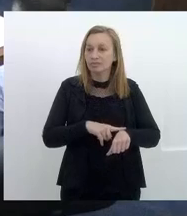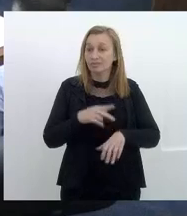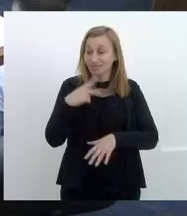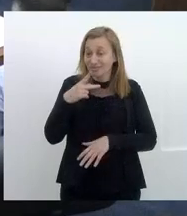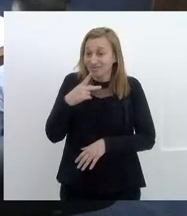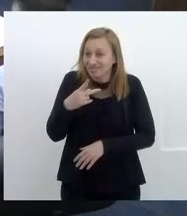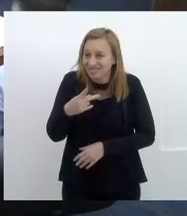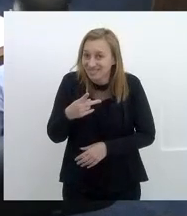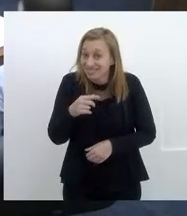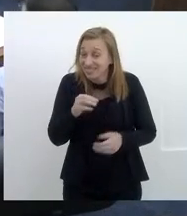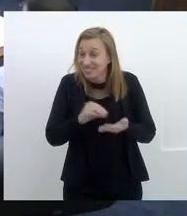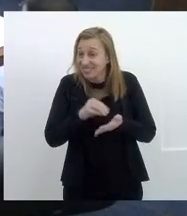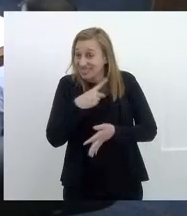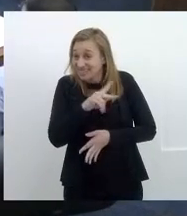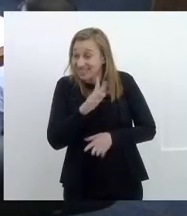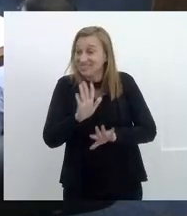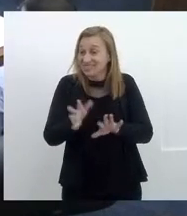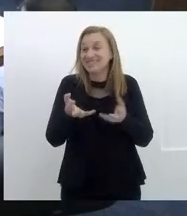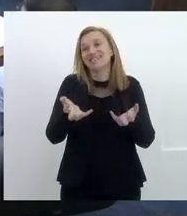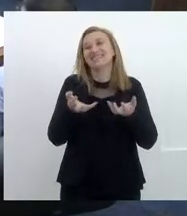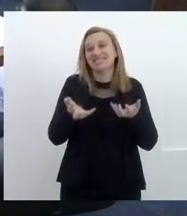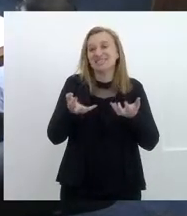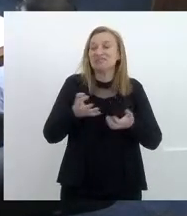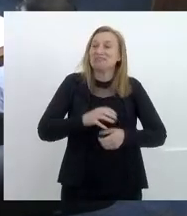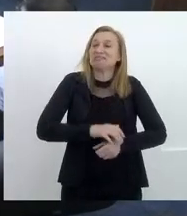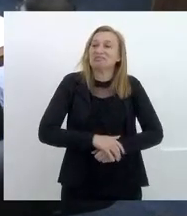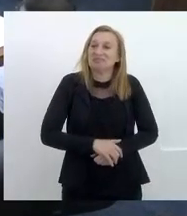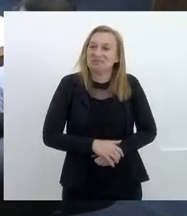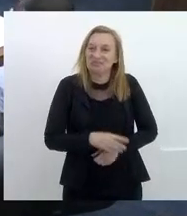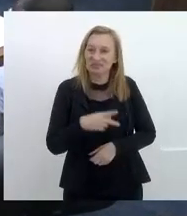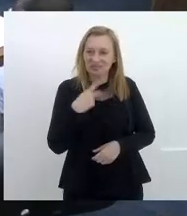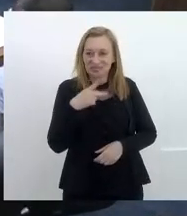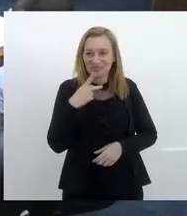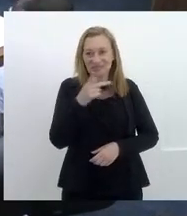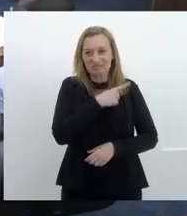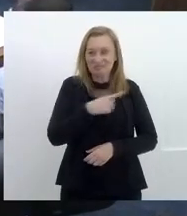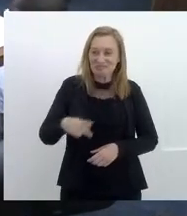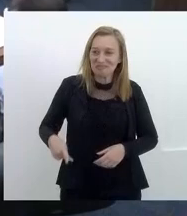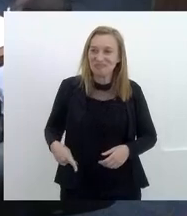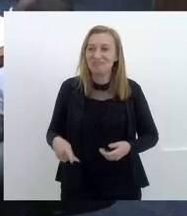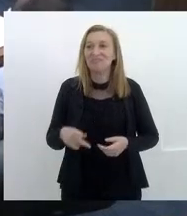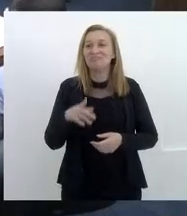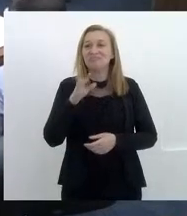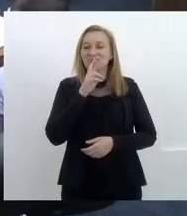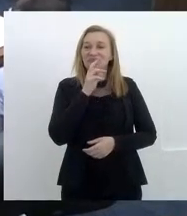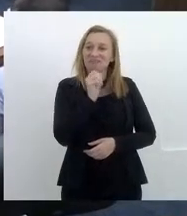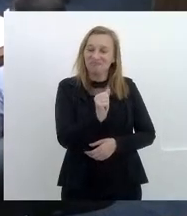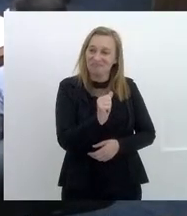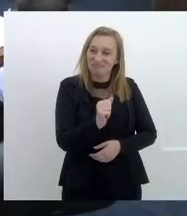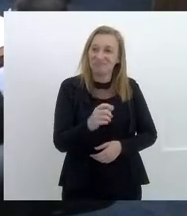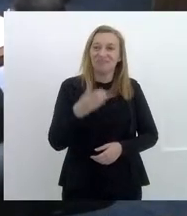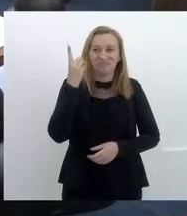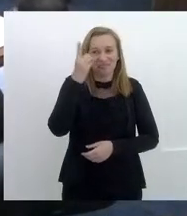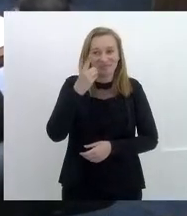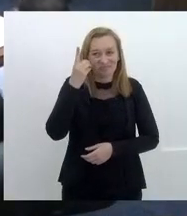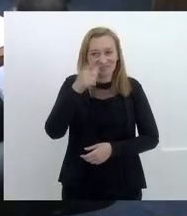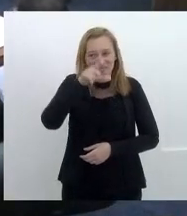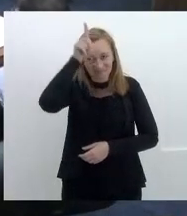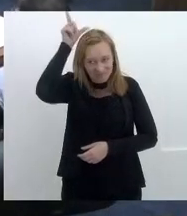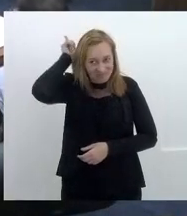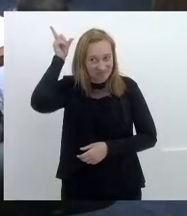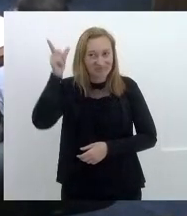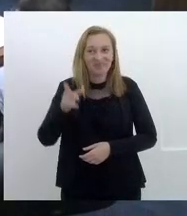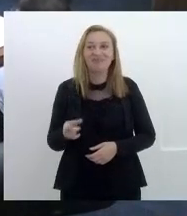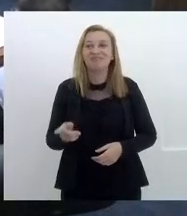mentira mas eu queria cumprimentar o Presidente Rodrigo Amorim o Deputado Luiz Paulo